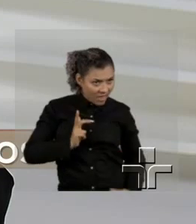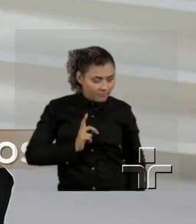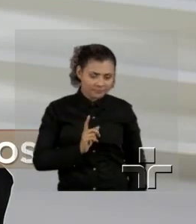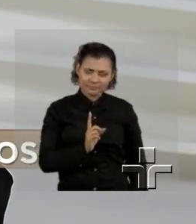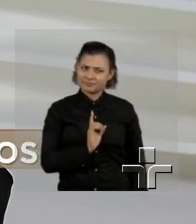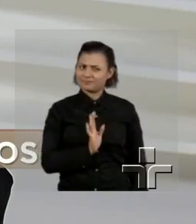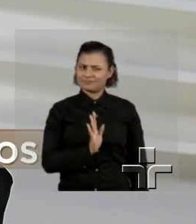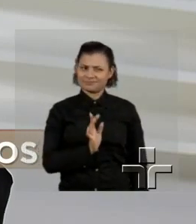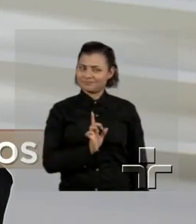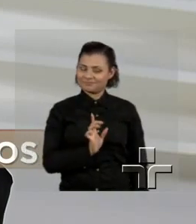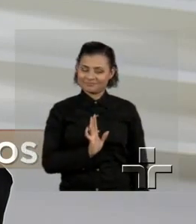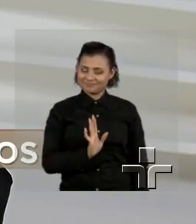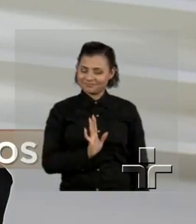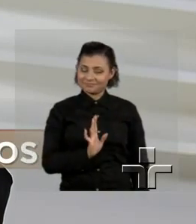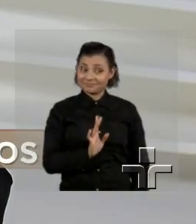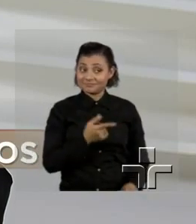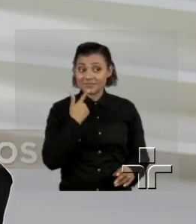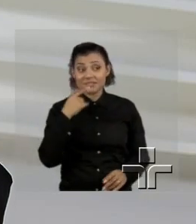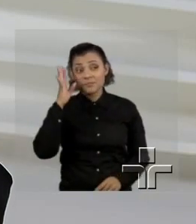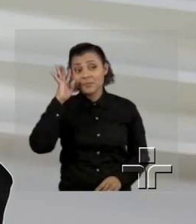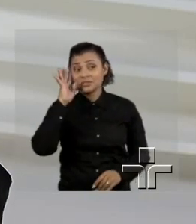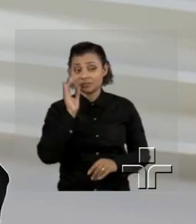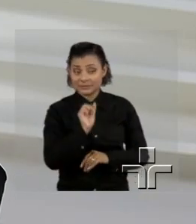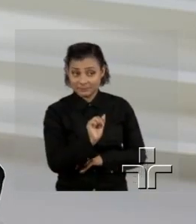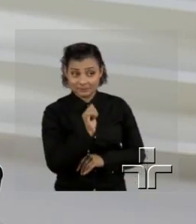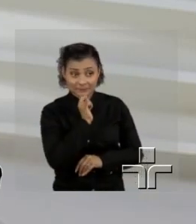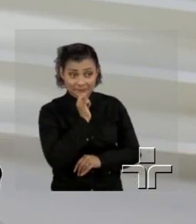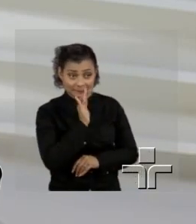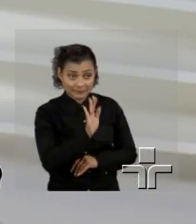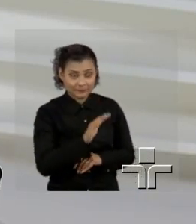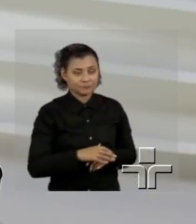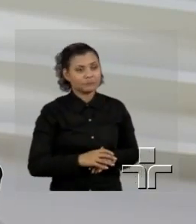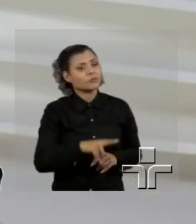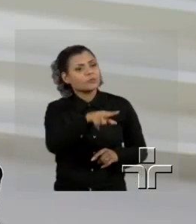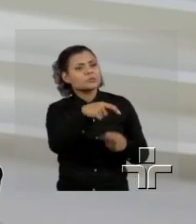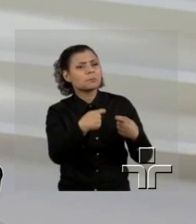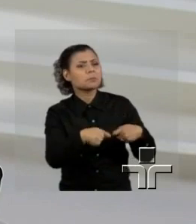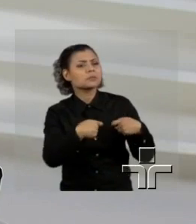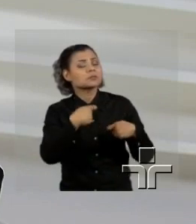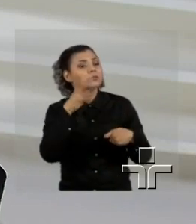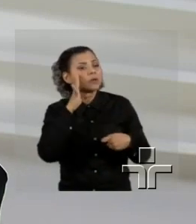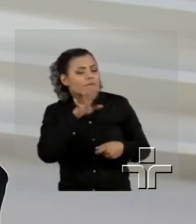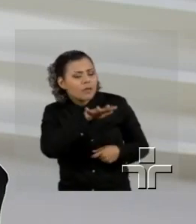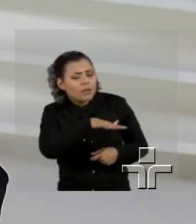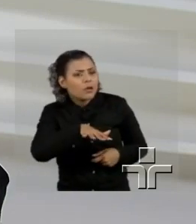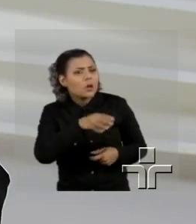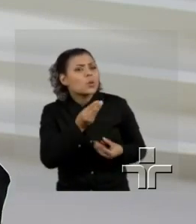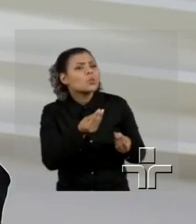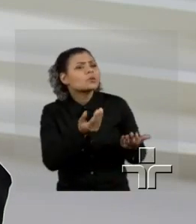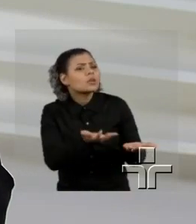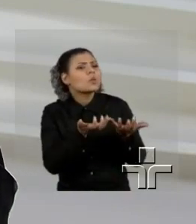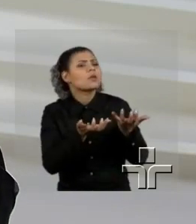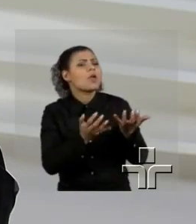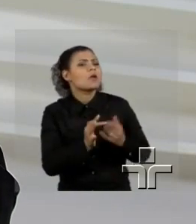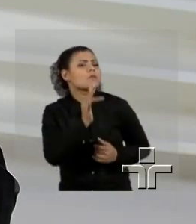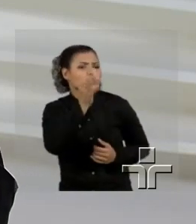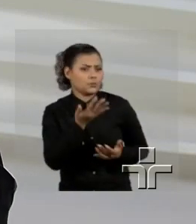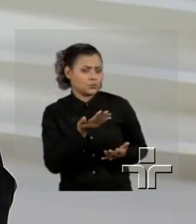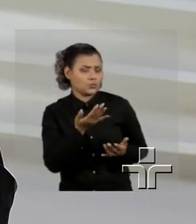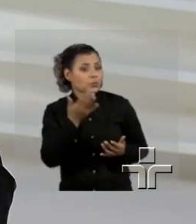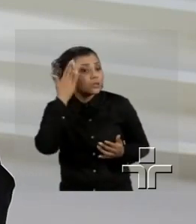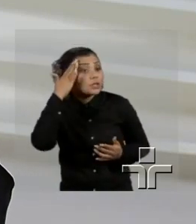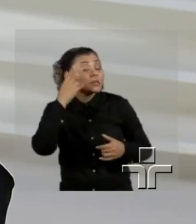navios ancorados no litoral do Paraná, esperando para atracar em Paranaguá para serem reabastecidos. A Petrobras está